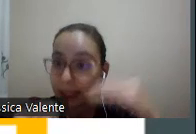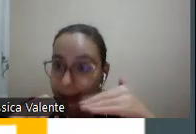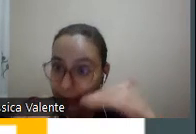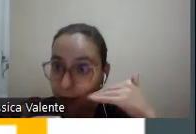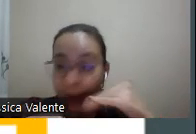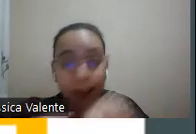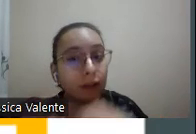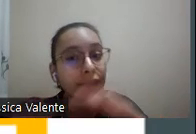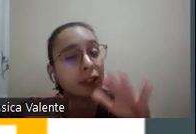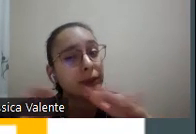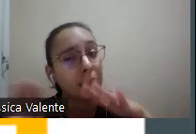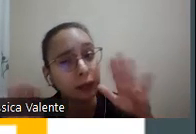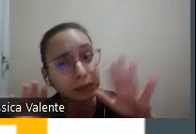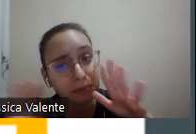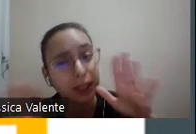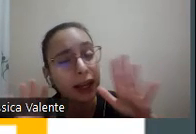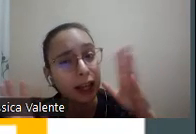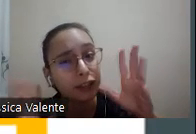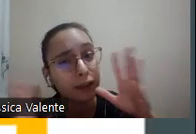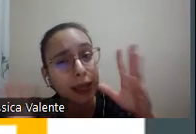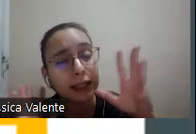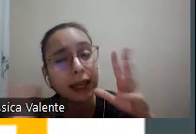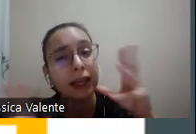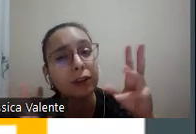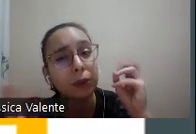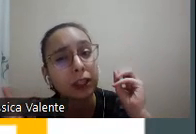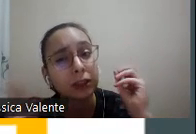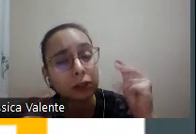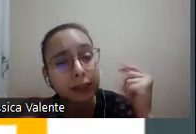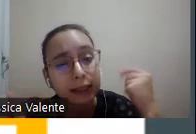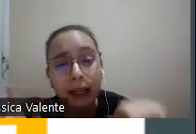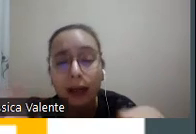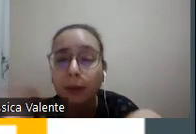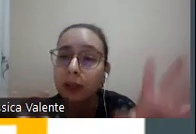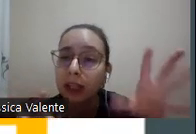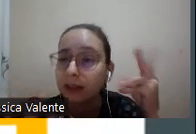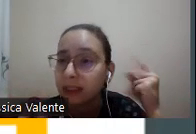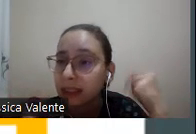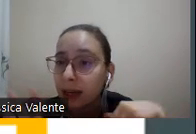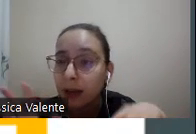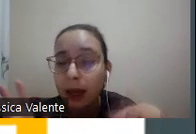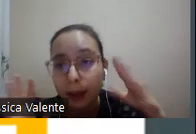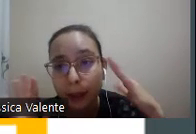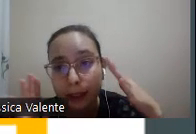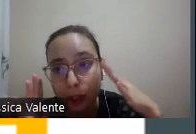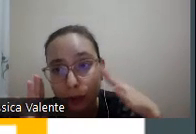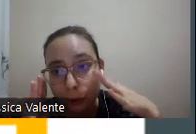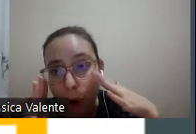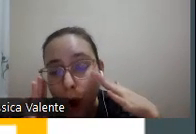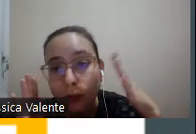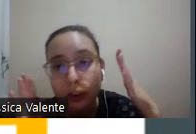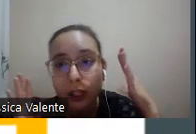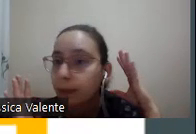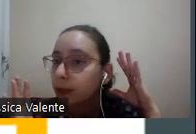vai envelhecendo, a gente vai ficando meio, né? A gente vai perdendo um pouquinho da audição, um pouquinho da visão. Eu, por exemplo, já